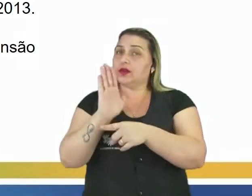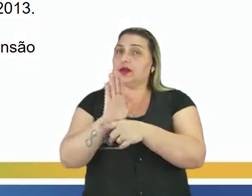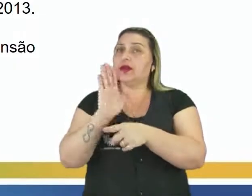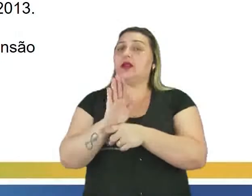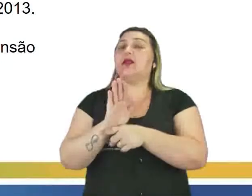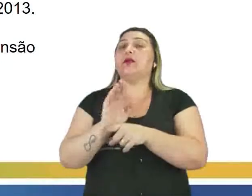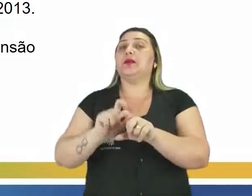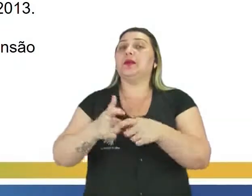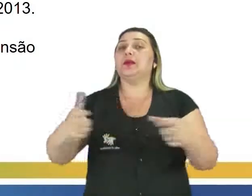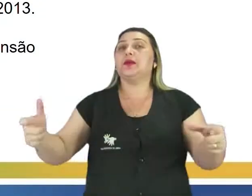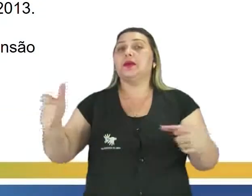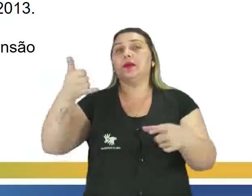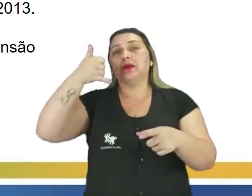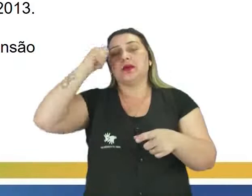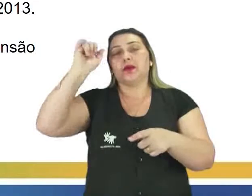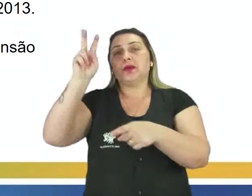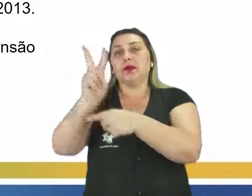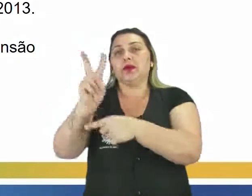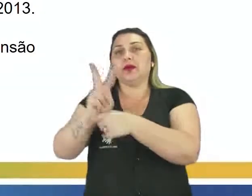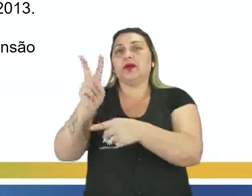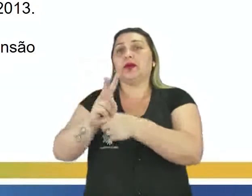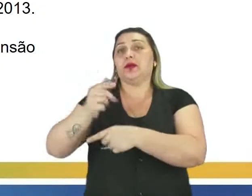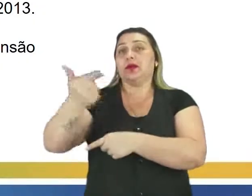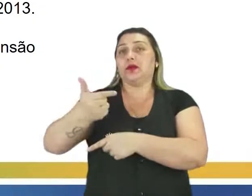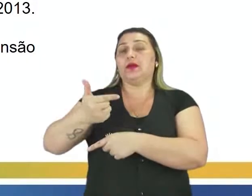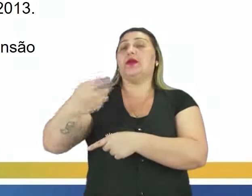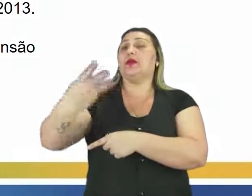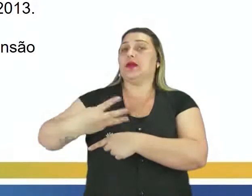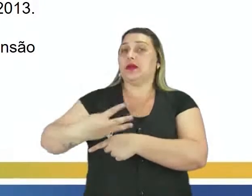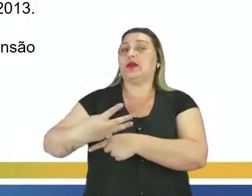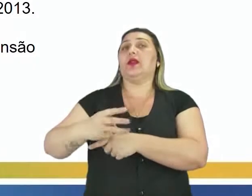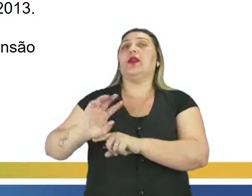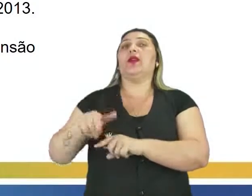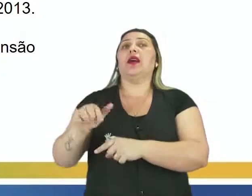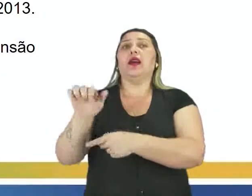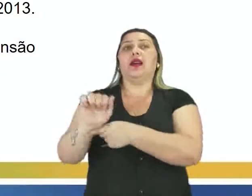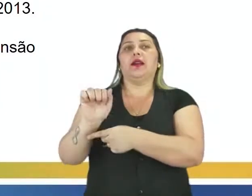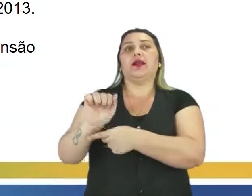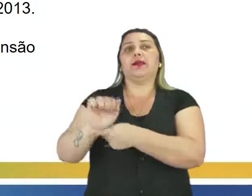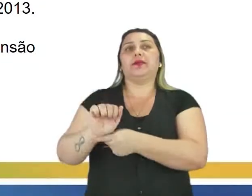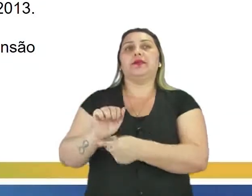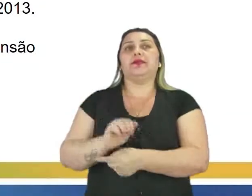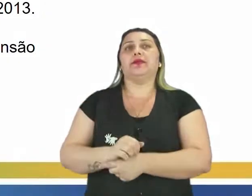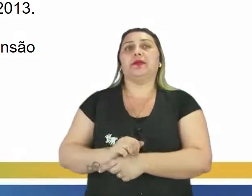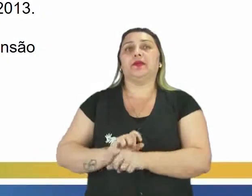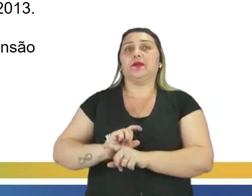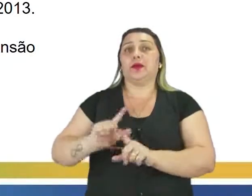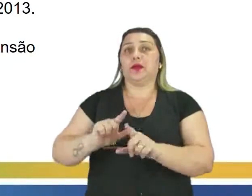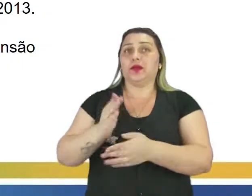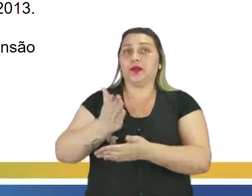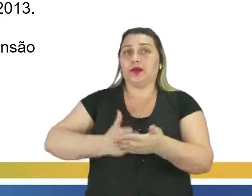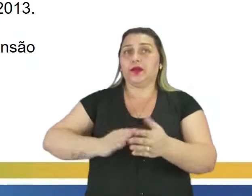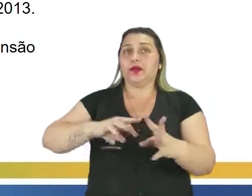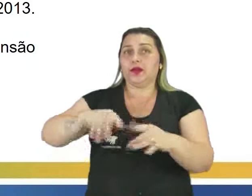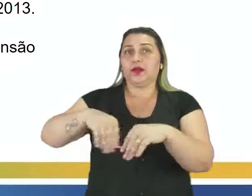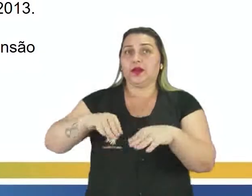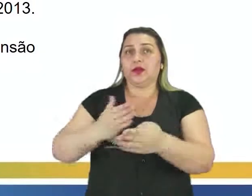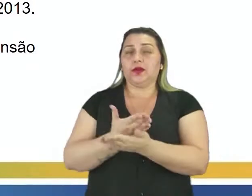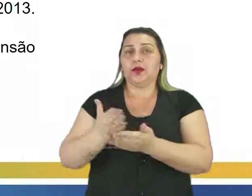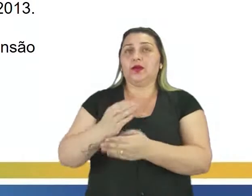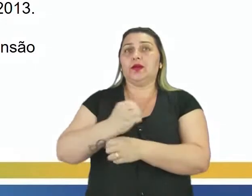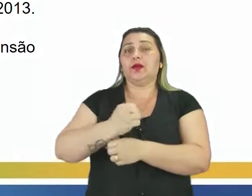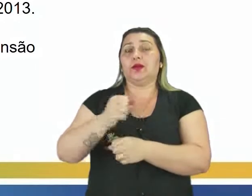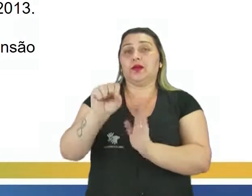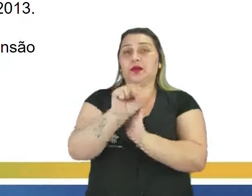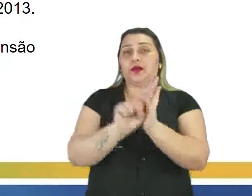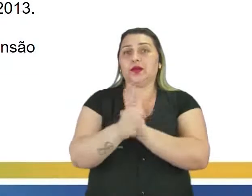a expansão da agropecuária nos setores secundários e terciários foi a. O processo de divisão de terras no